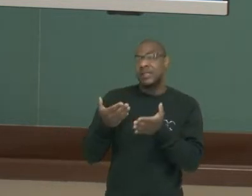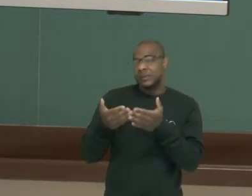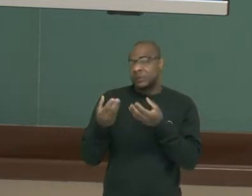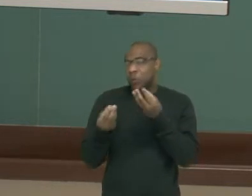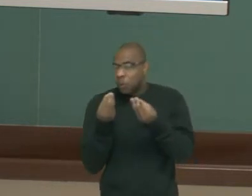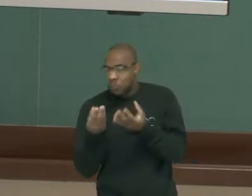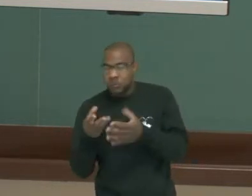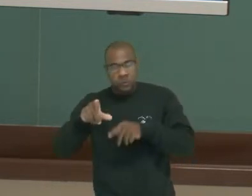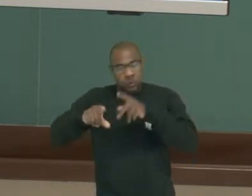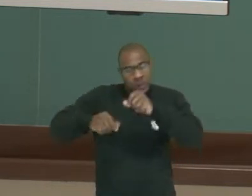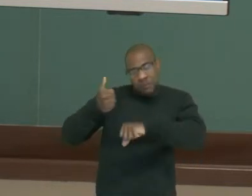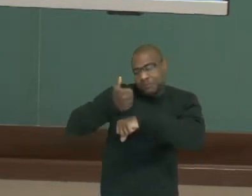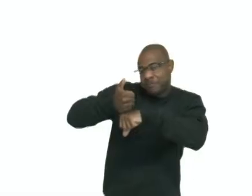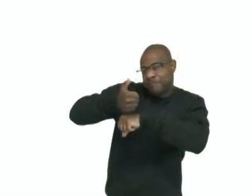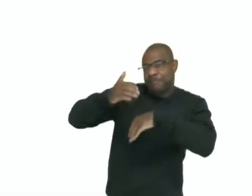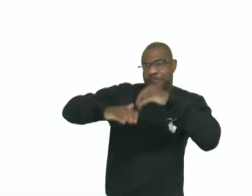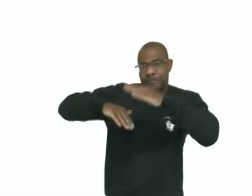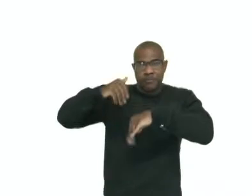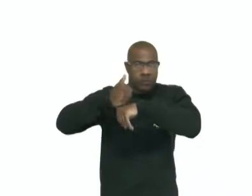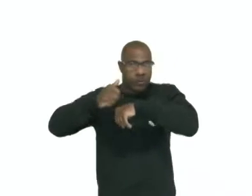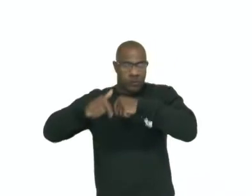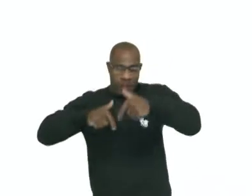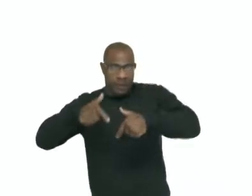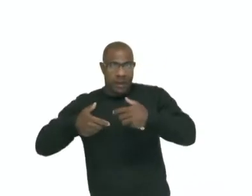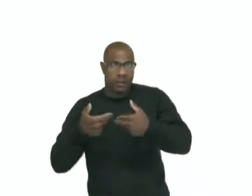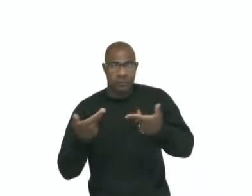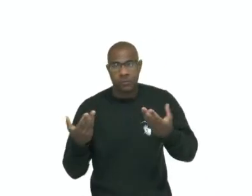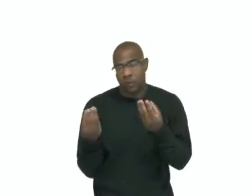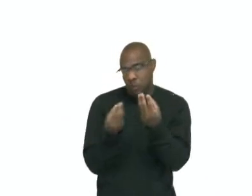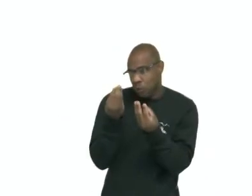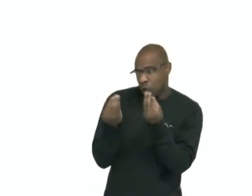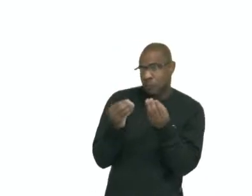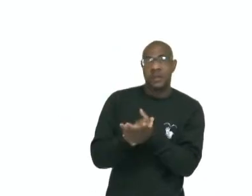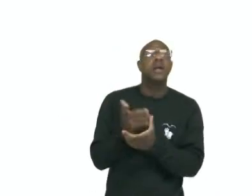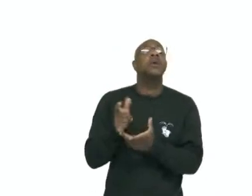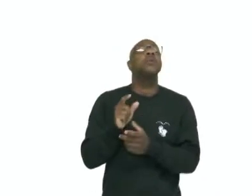inferir informações implícitas, identificar tese e argumentos.